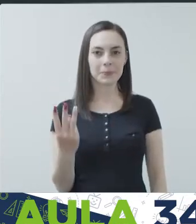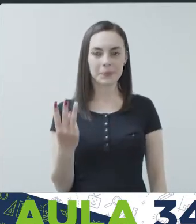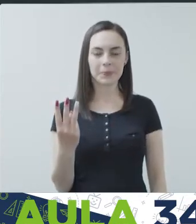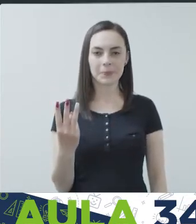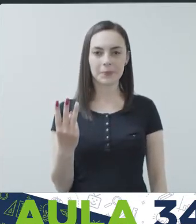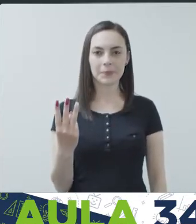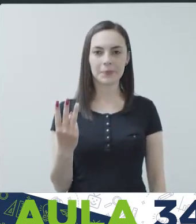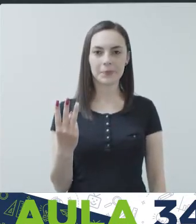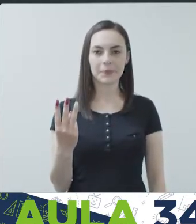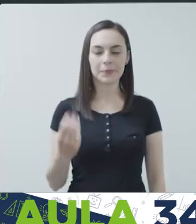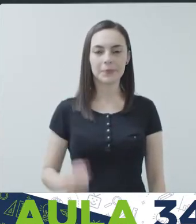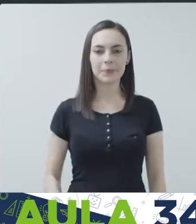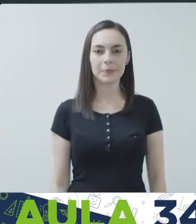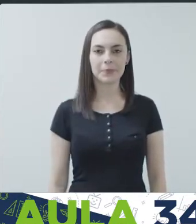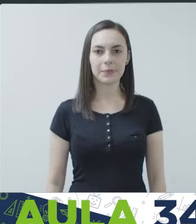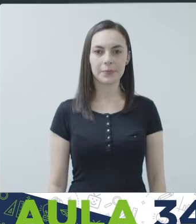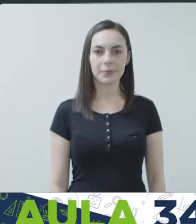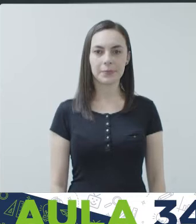três,